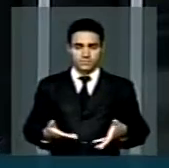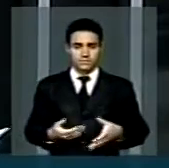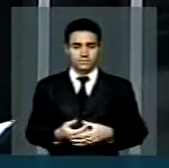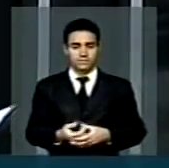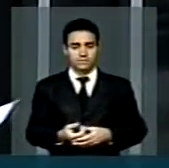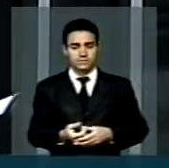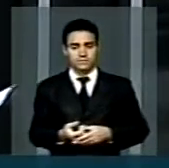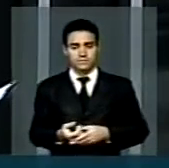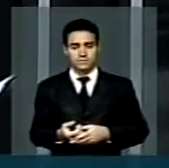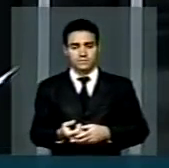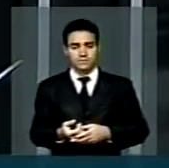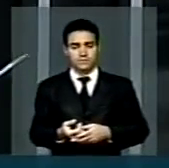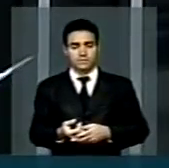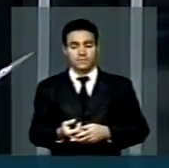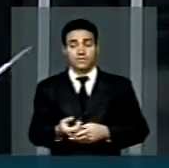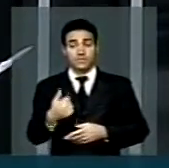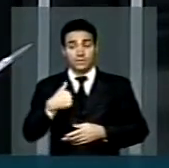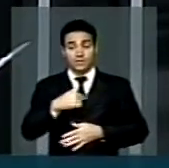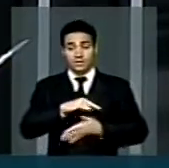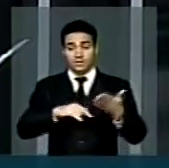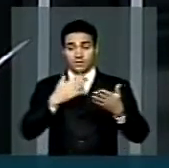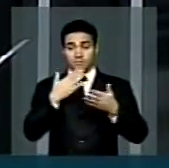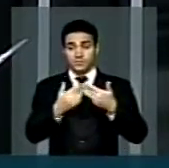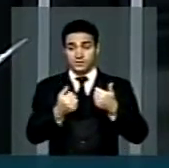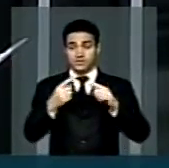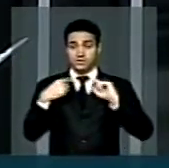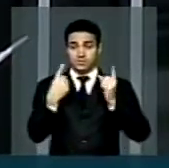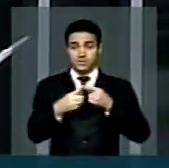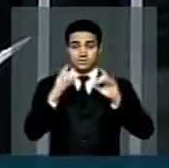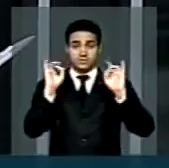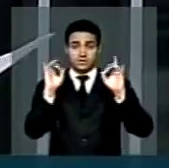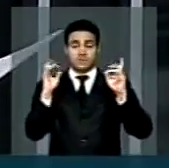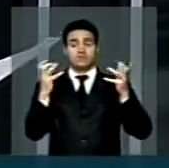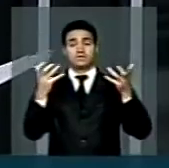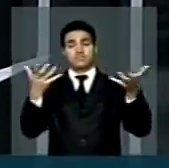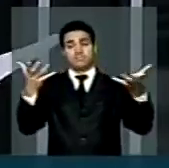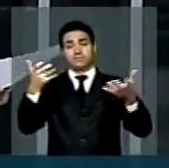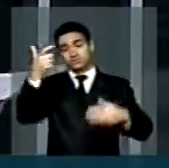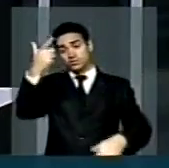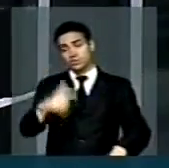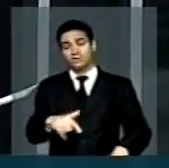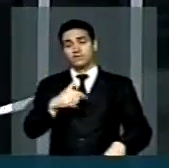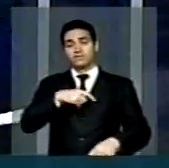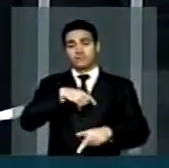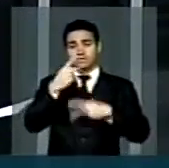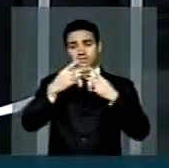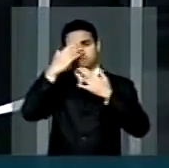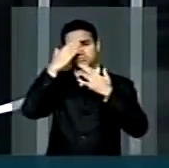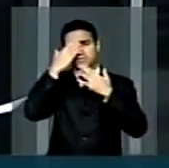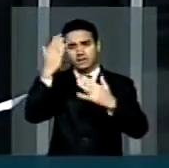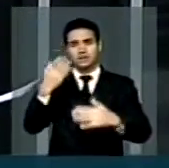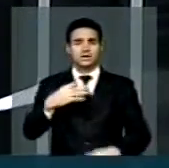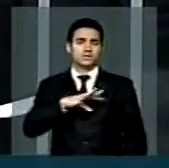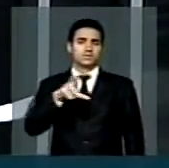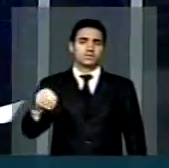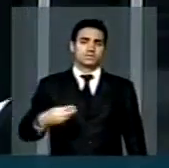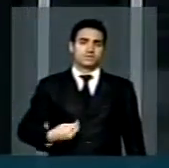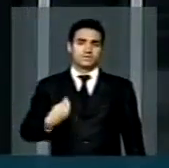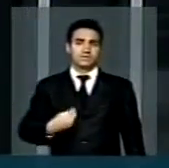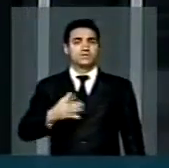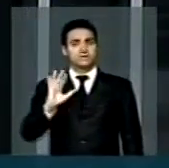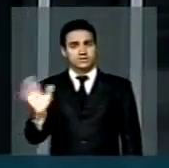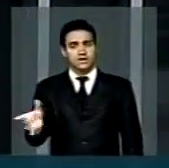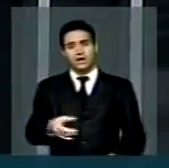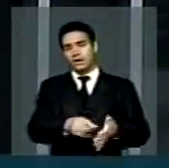nessa sessão. E como um dos requerentes dessa sessão solene, eu quero mais uma vez registrar e agradecer a presença de todos aqui, a quem eu já